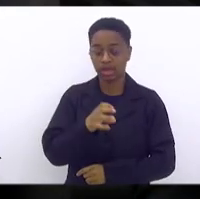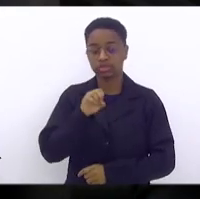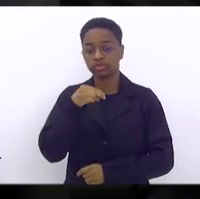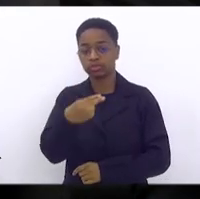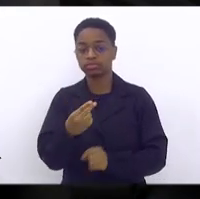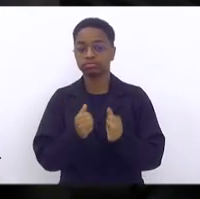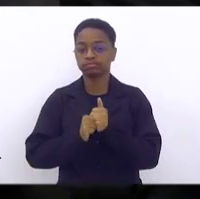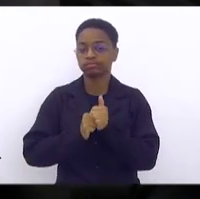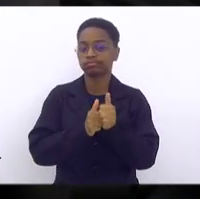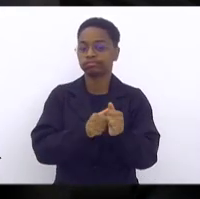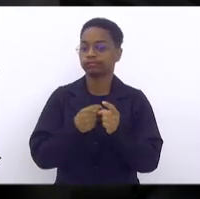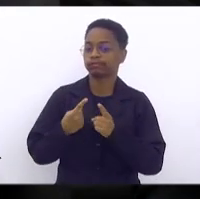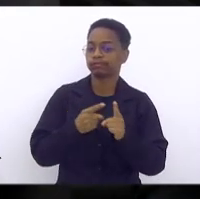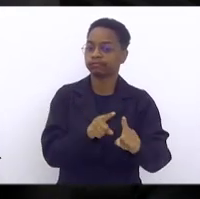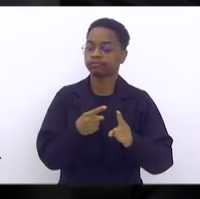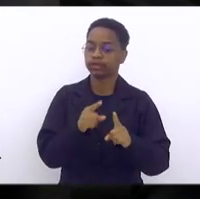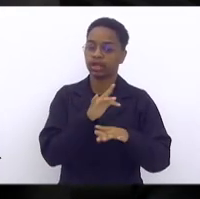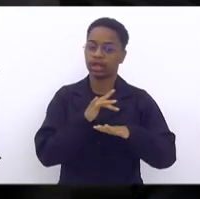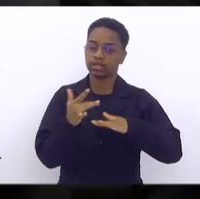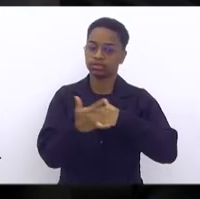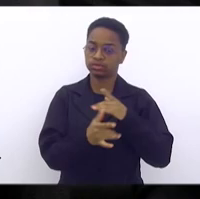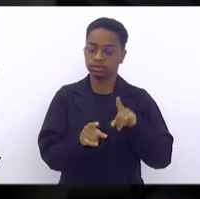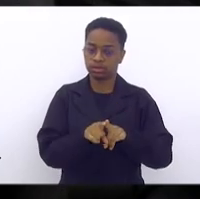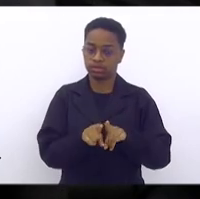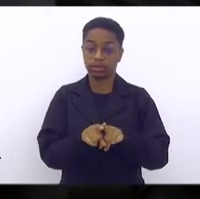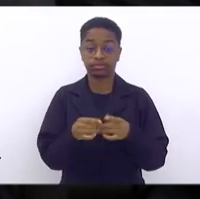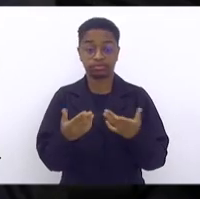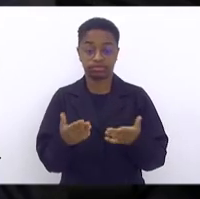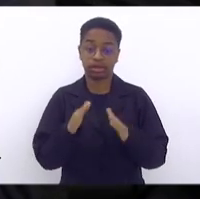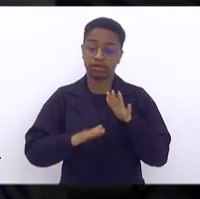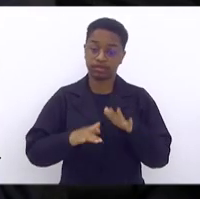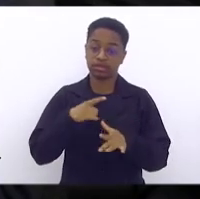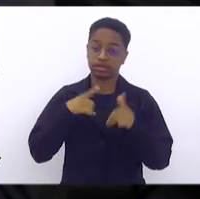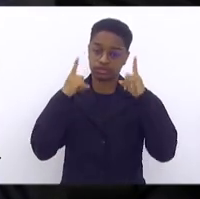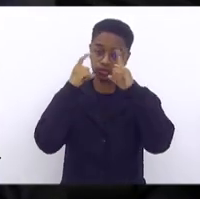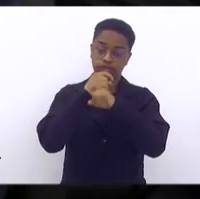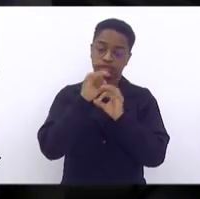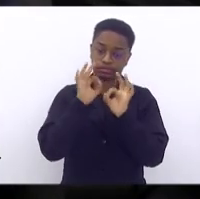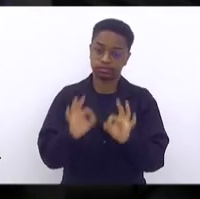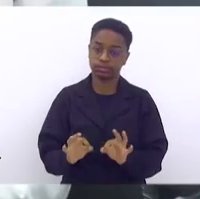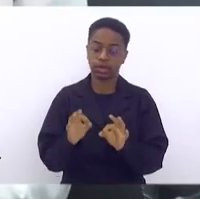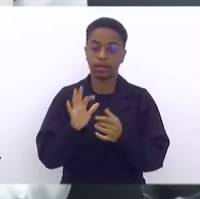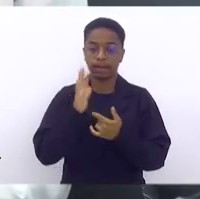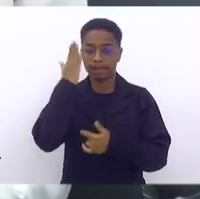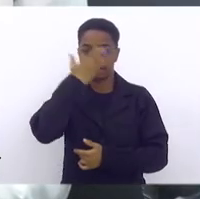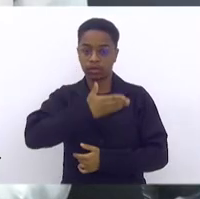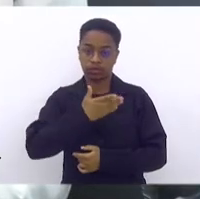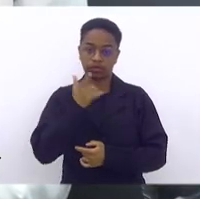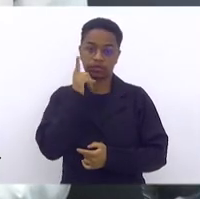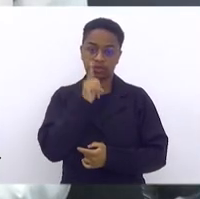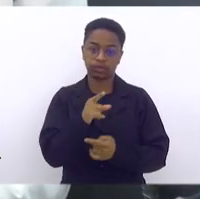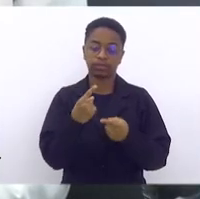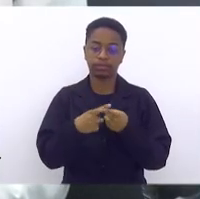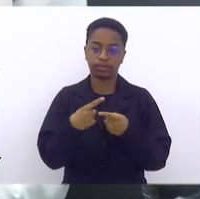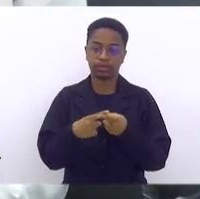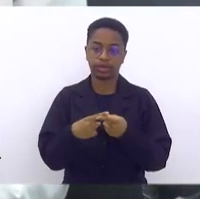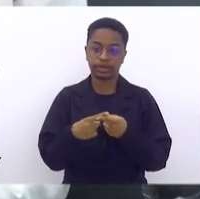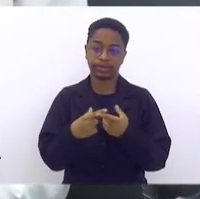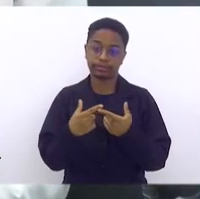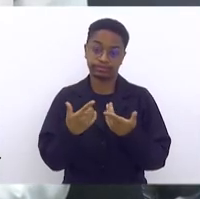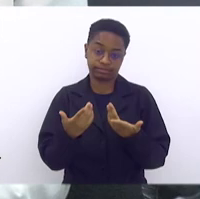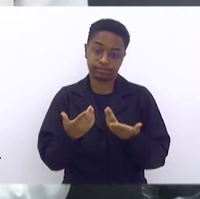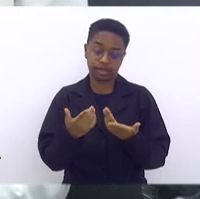né, em rede social. E, às vezes, tem essa dificuldade mesmo de prova, que realmente é uma questão.